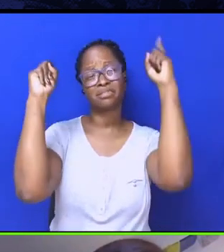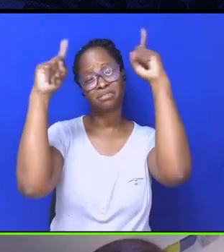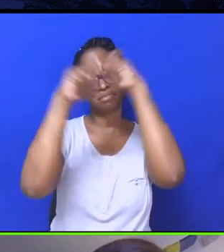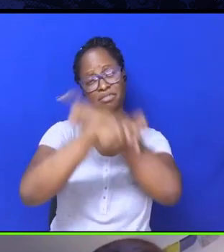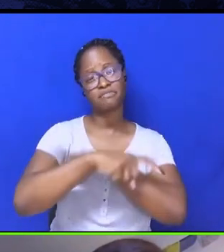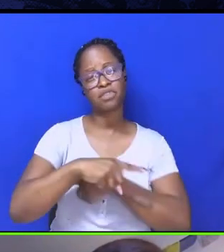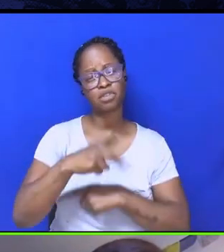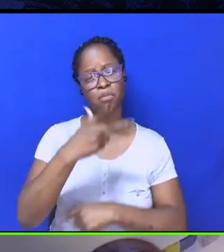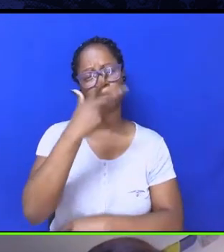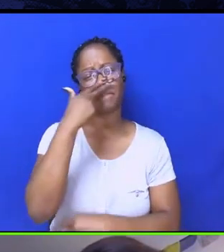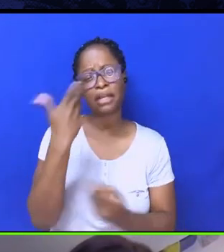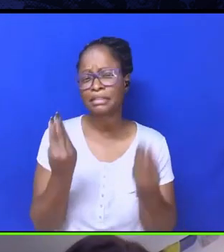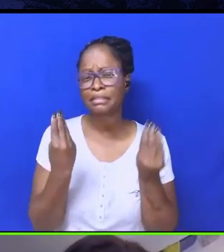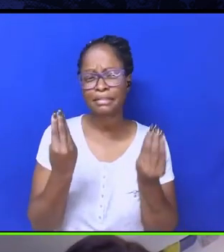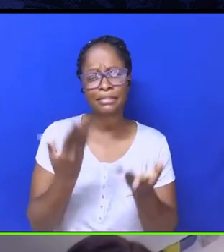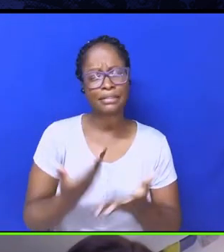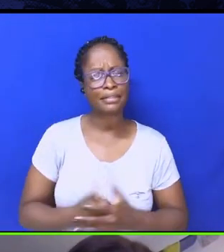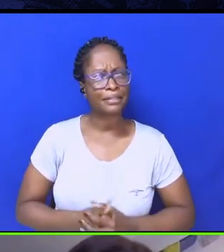e